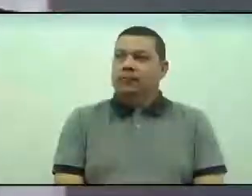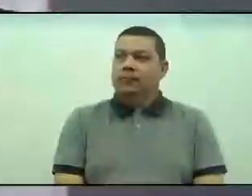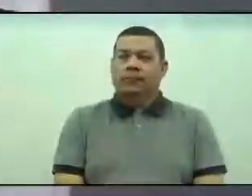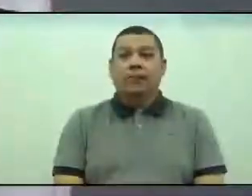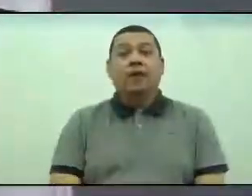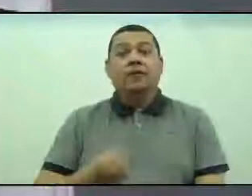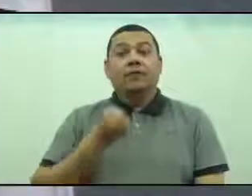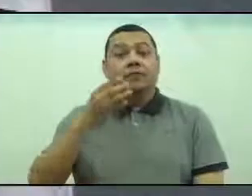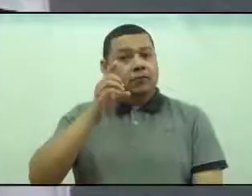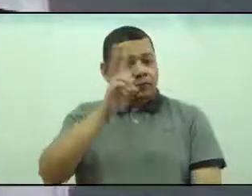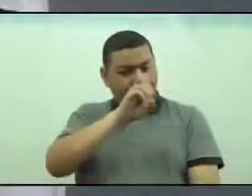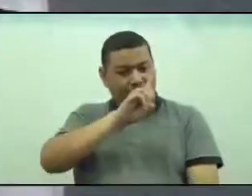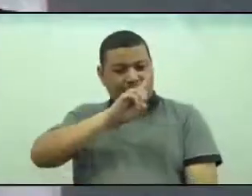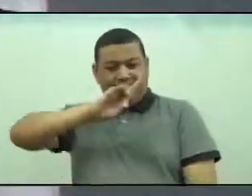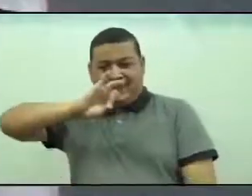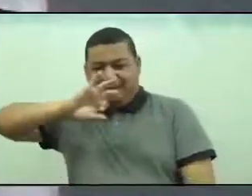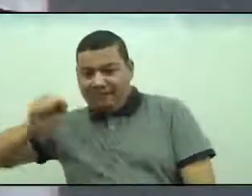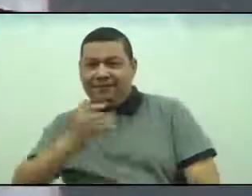Bom dia a todos.